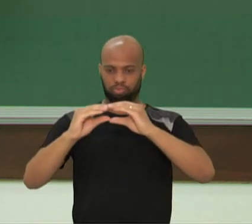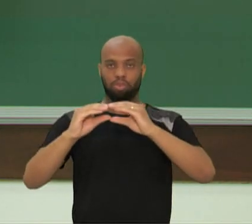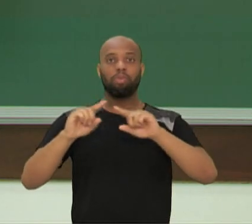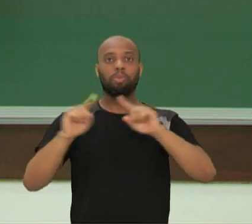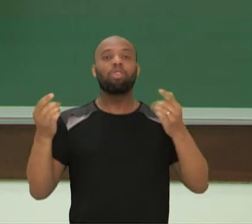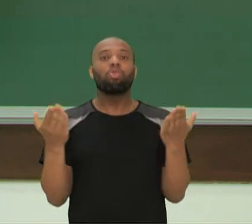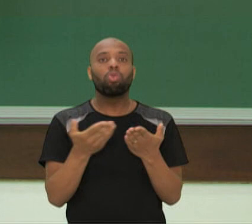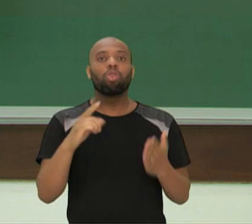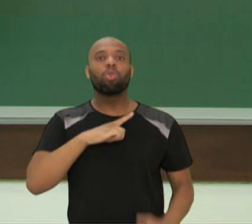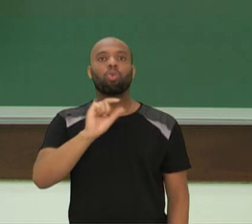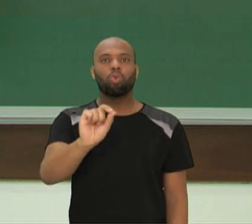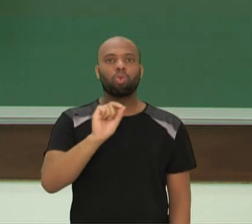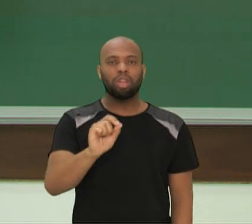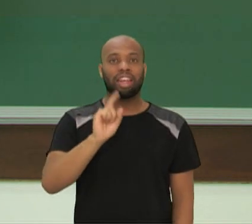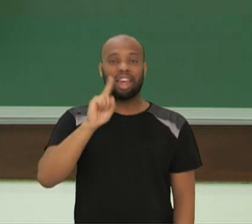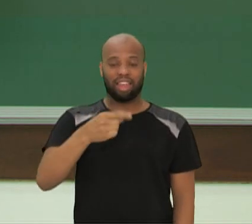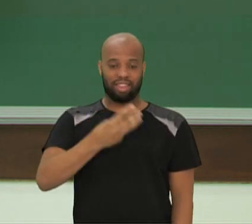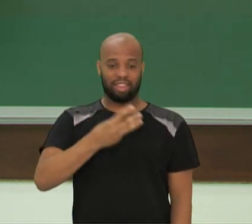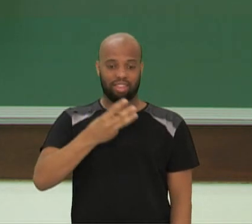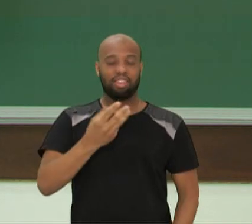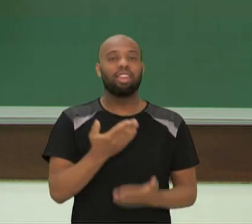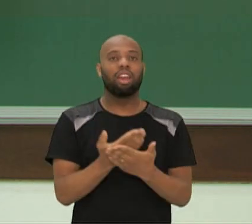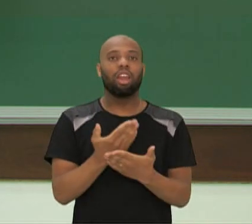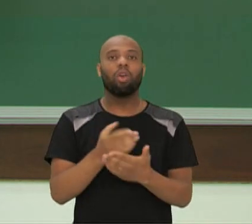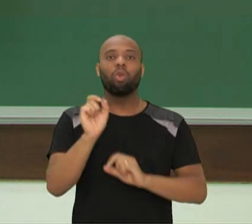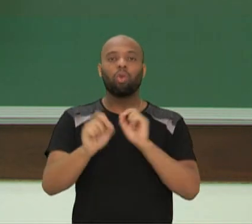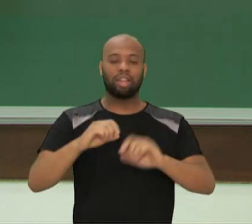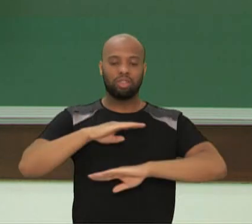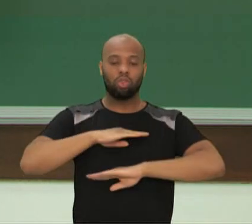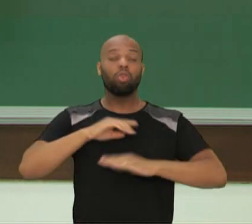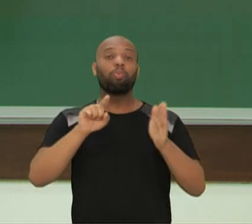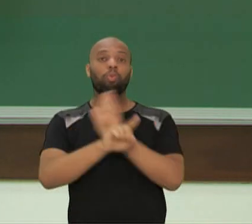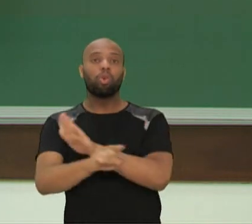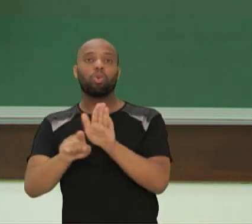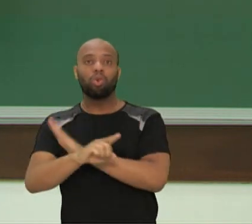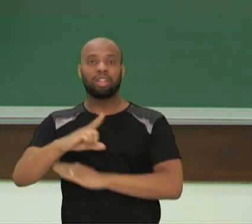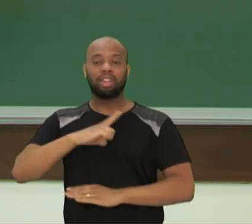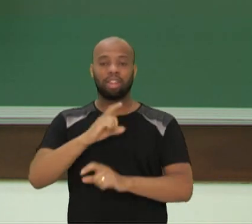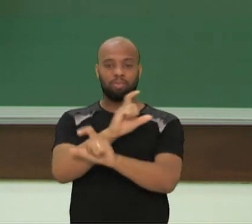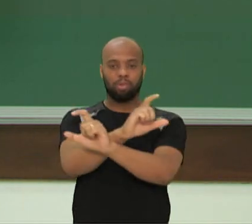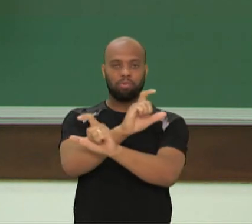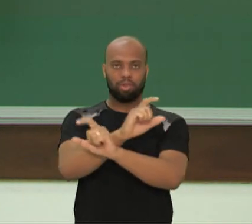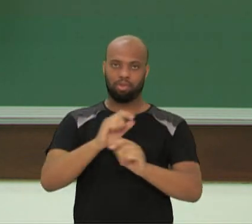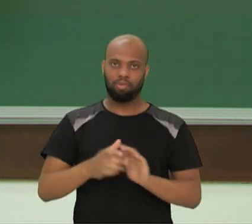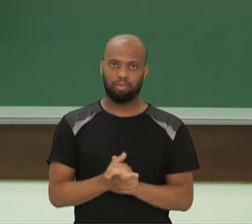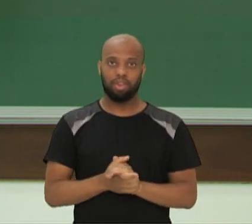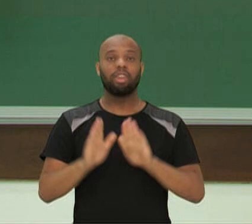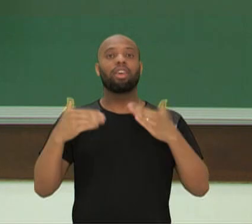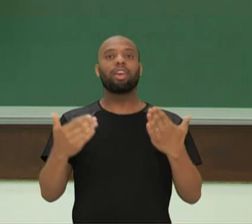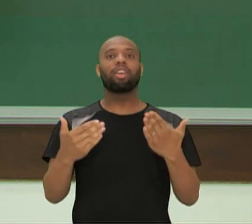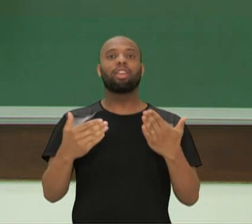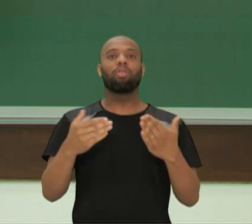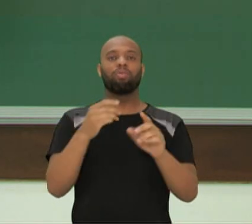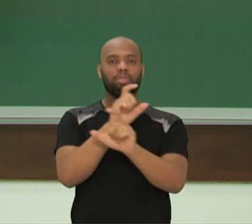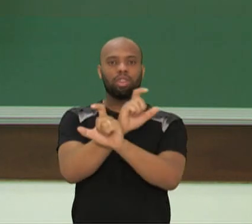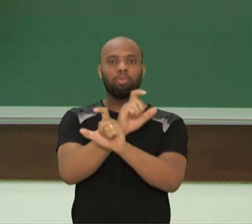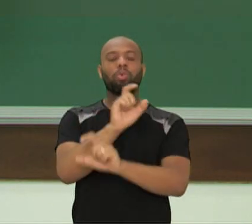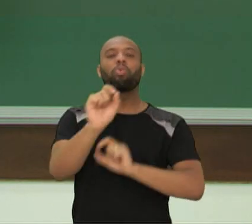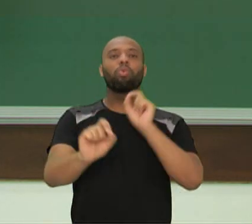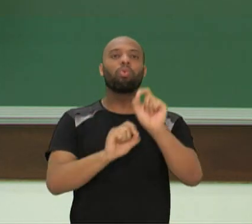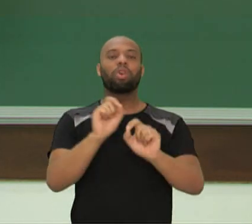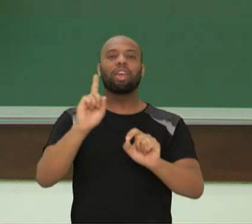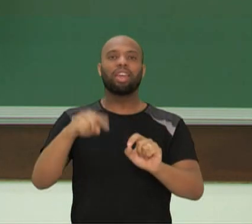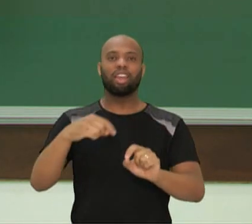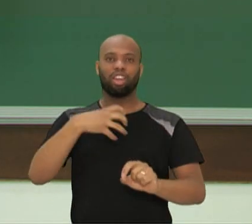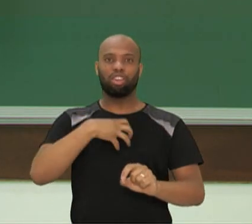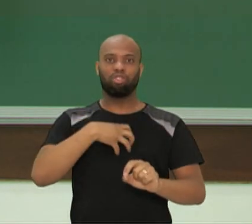estamos trabalhando já a terceira aula de situações problema com hipérbole. Então as hipérboles, elas são